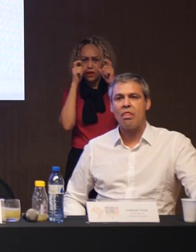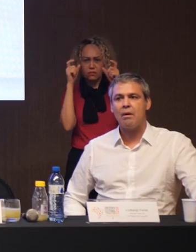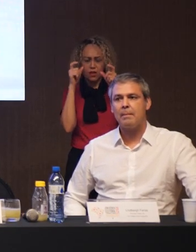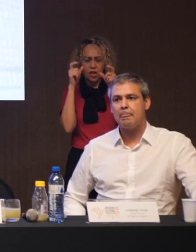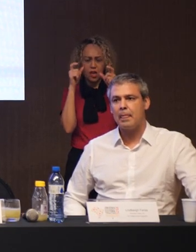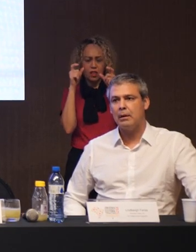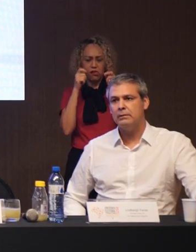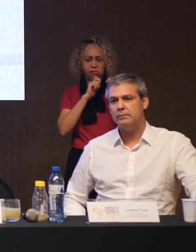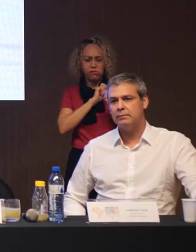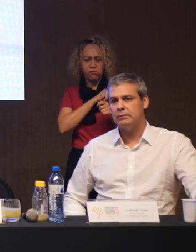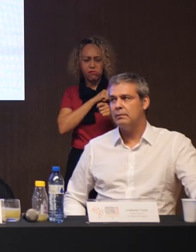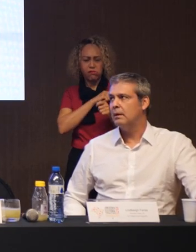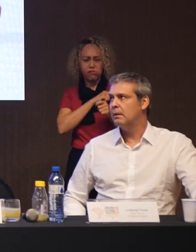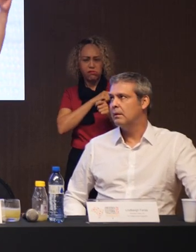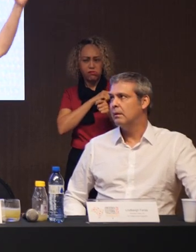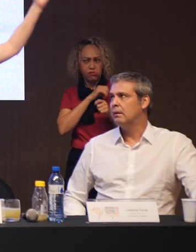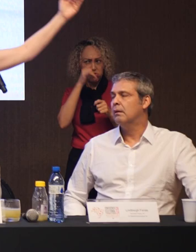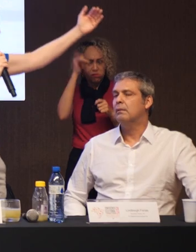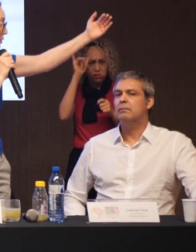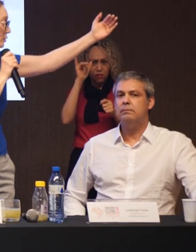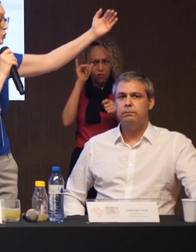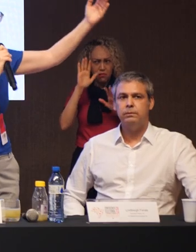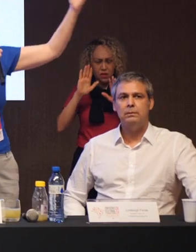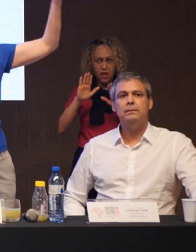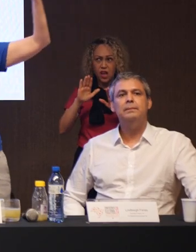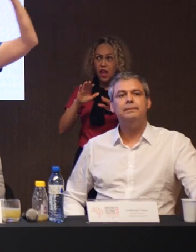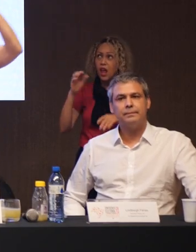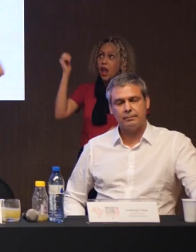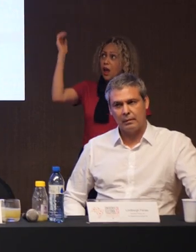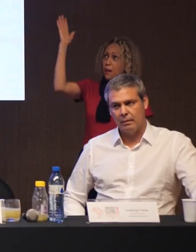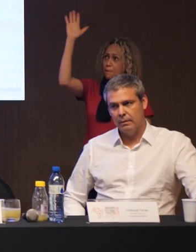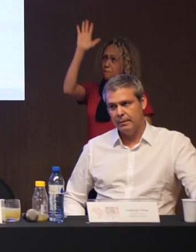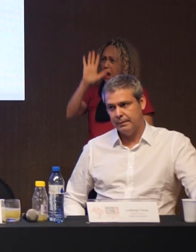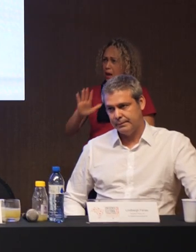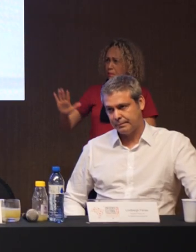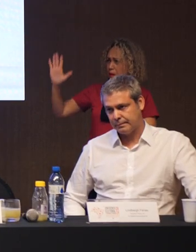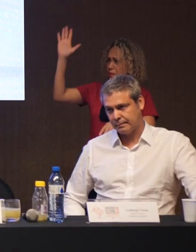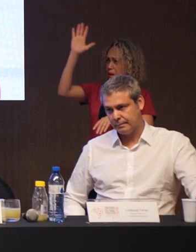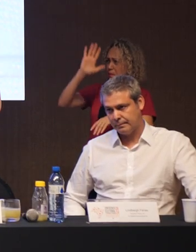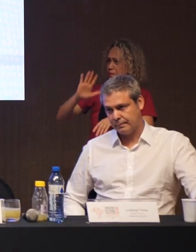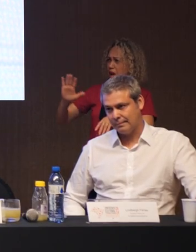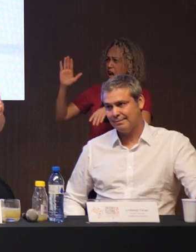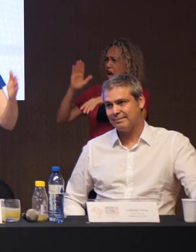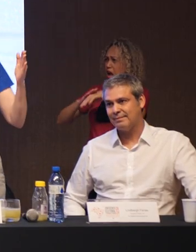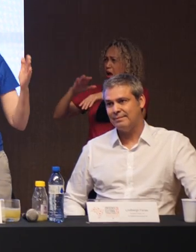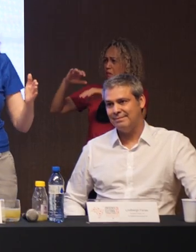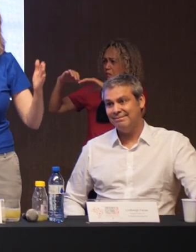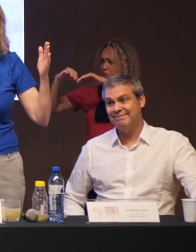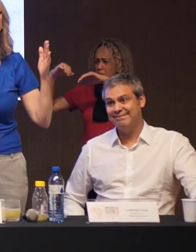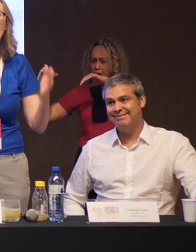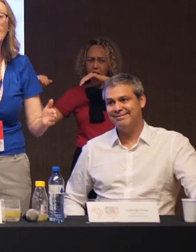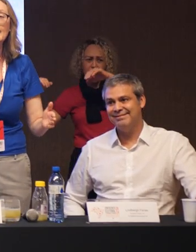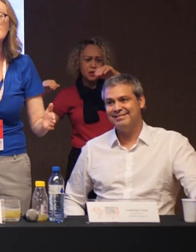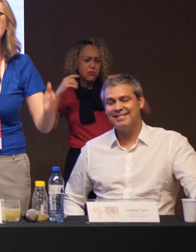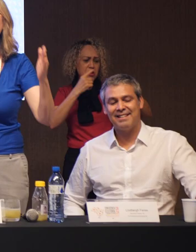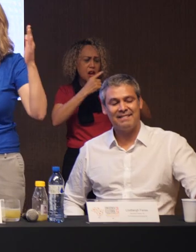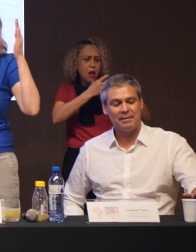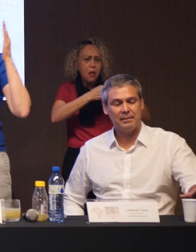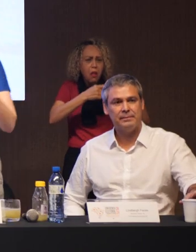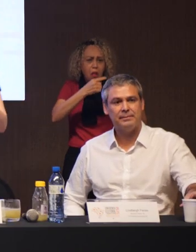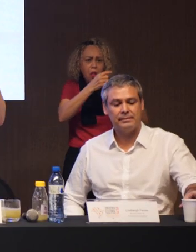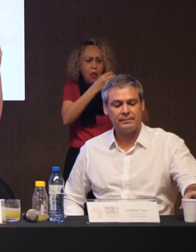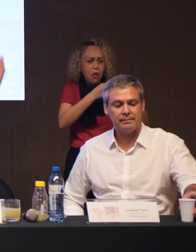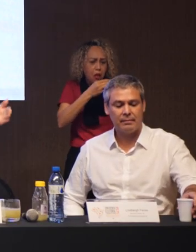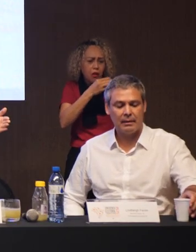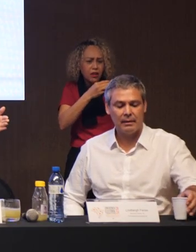de separar o que é nacional do que é local. A eleição para nós do PT será